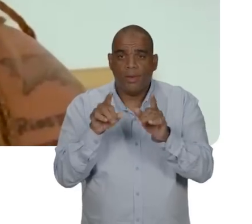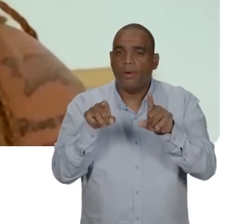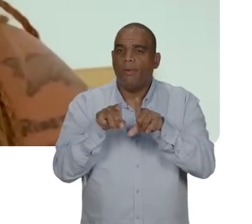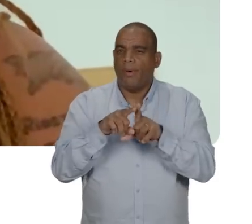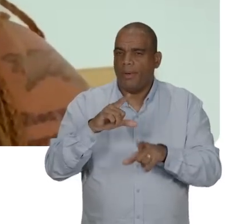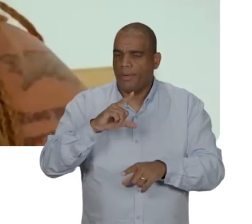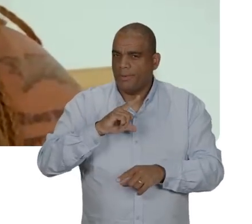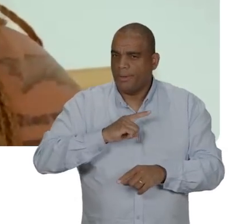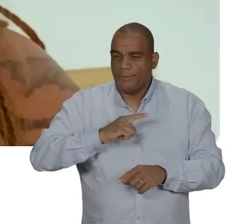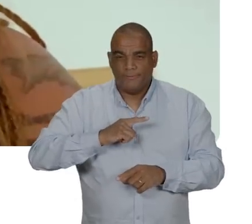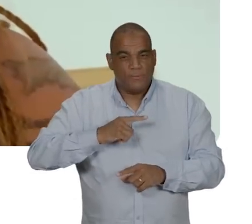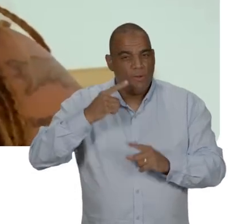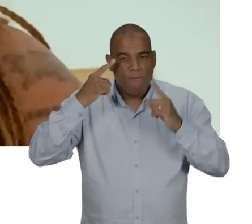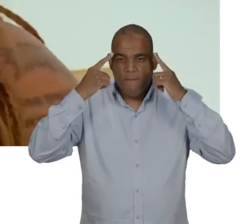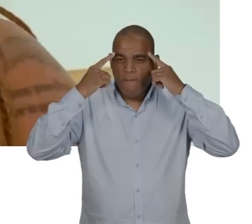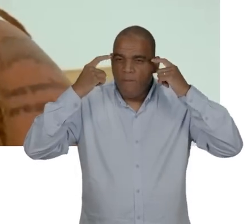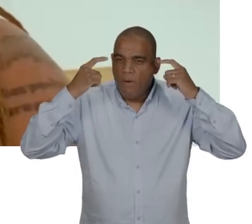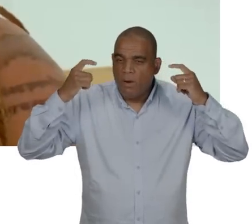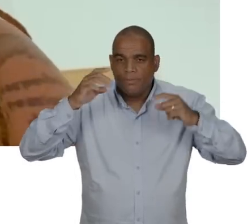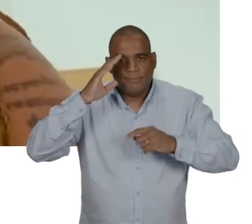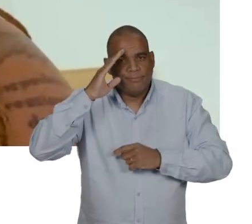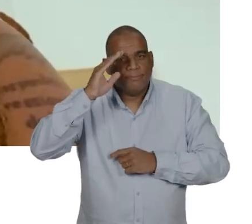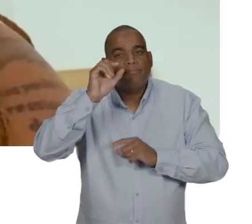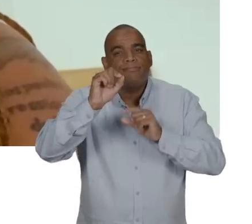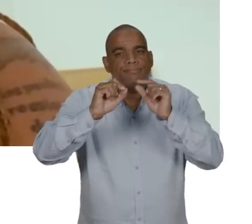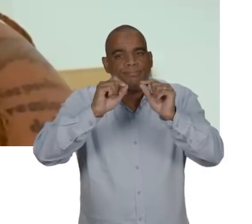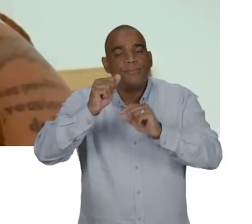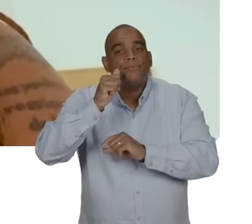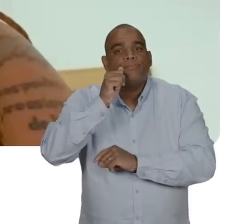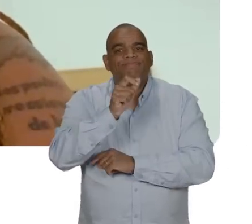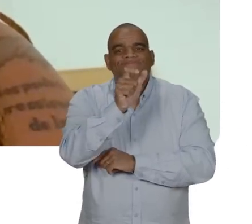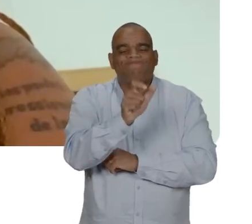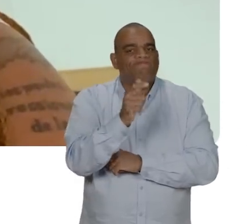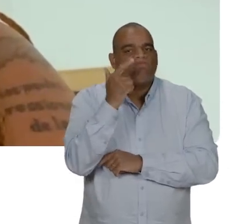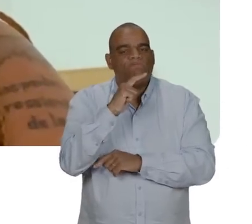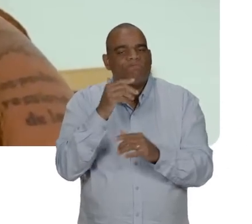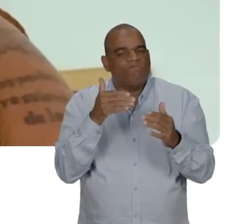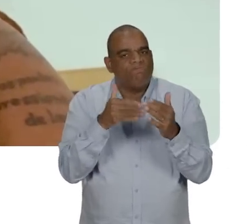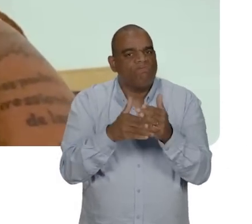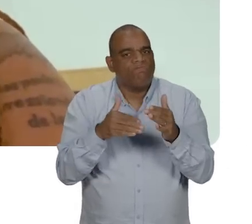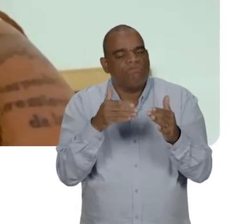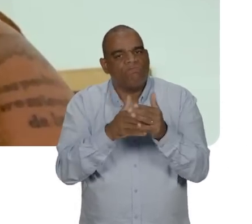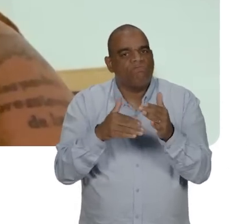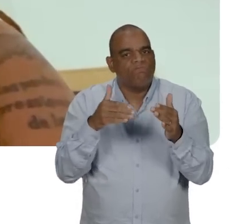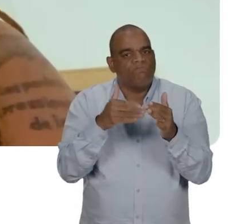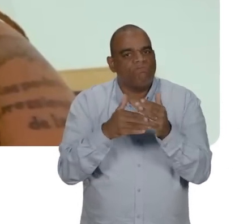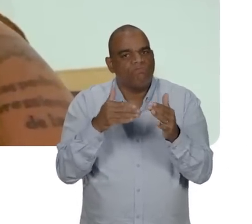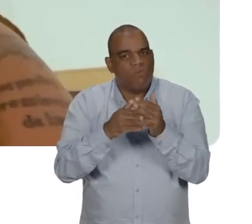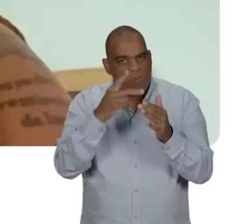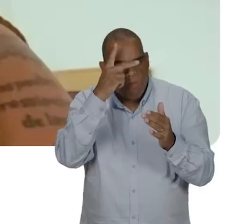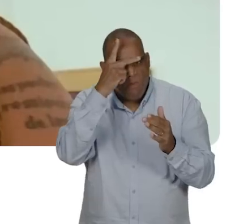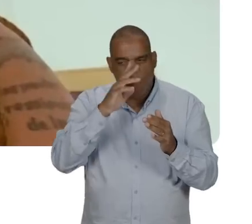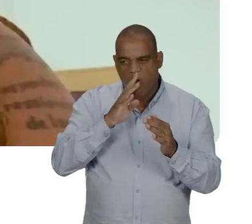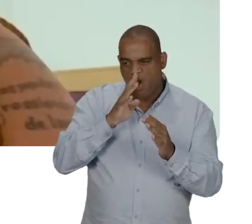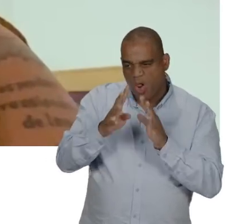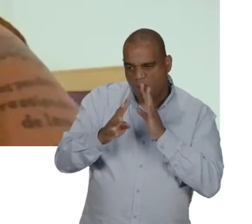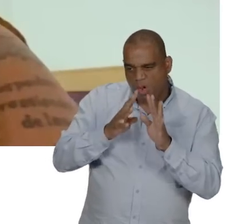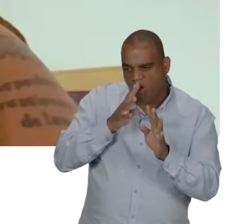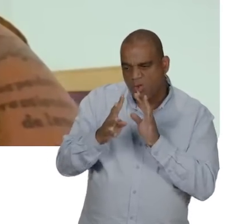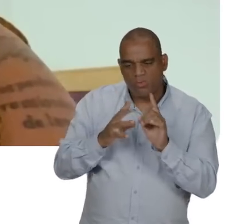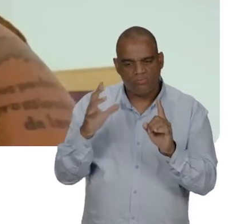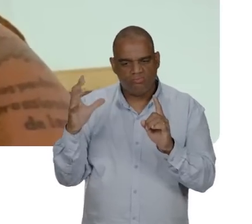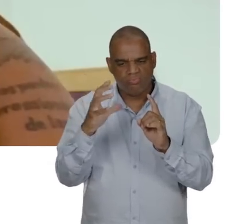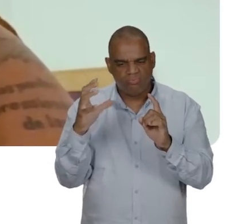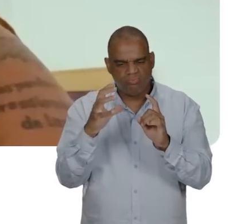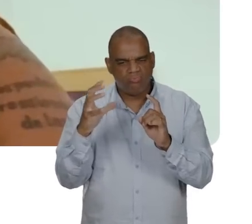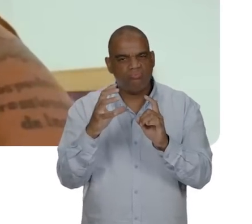que a violência política de gênero e raça é um dos principais motivos, inclusive, para que essas mulheres não consigam estar nesses